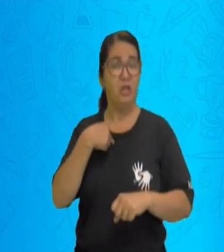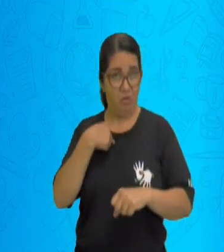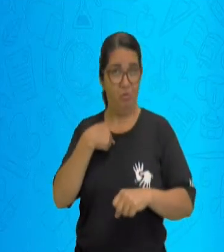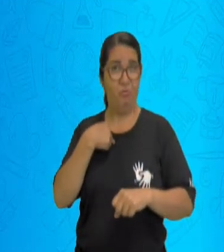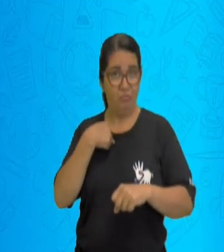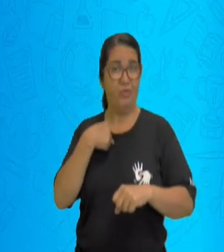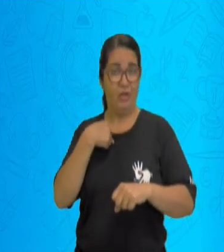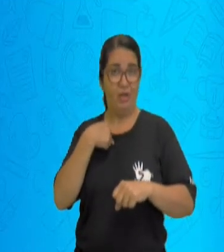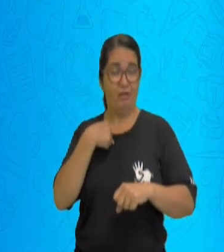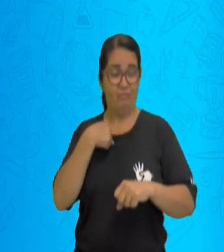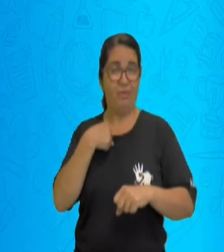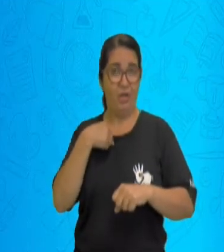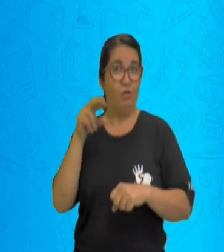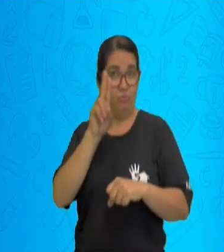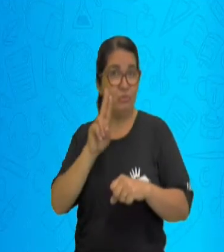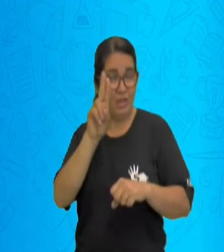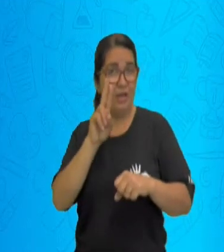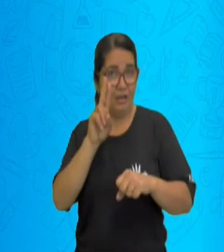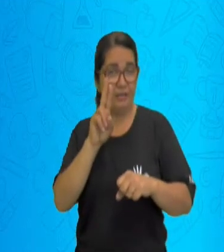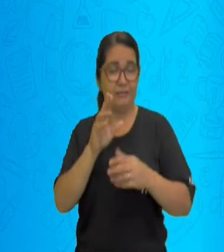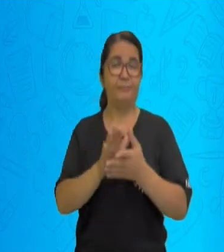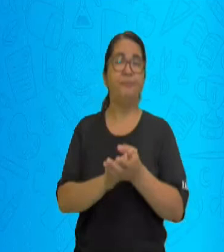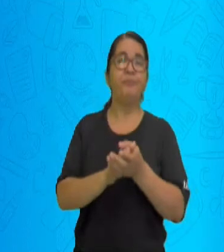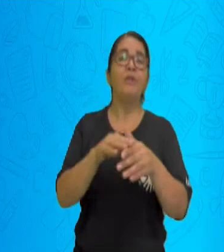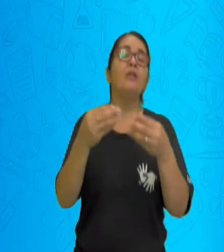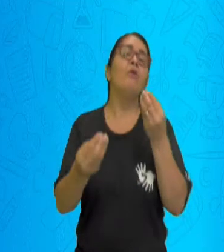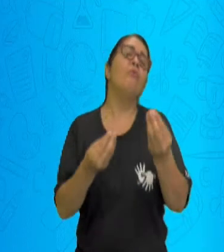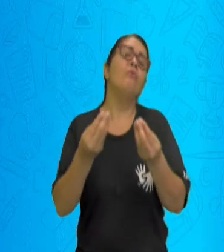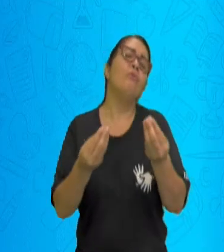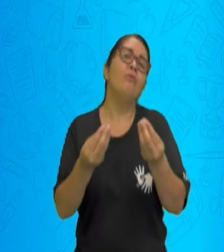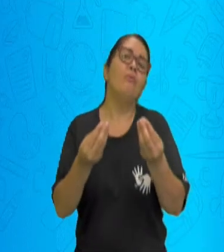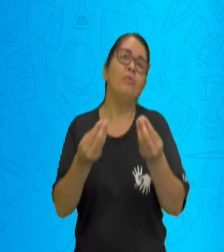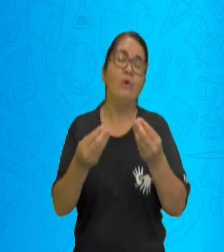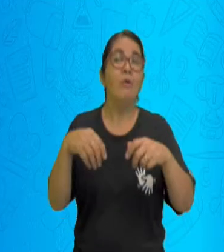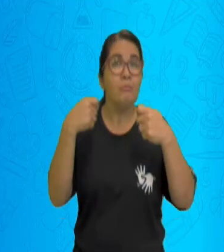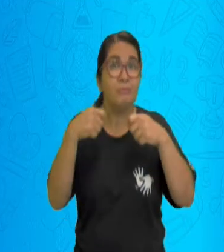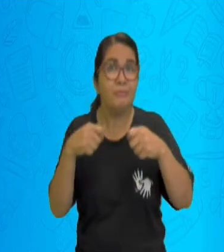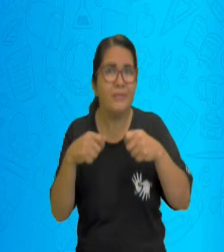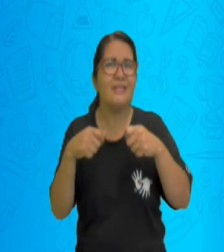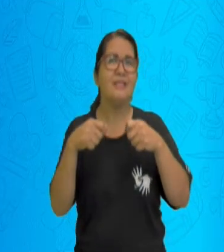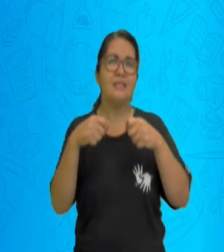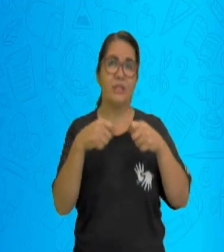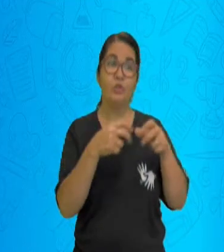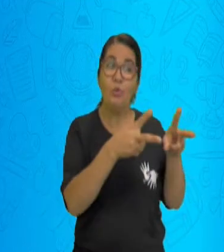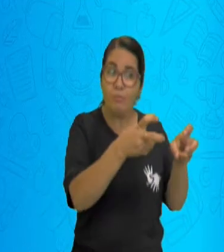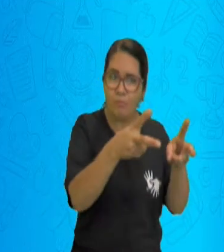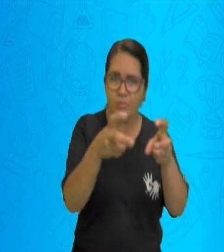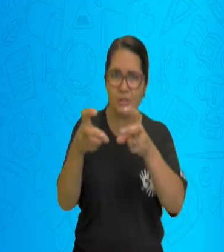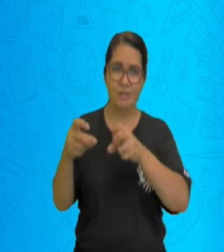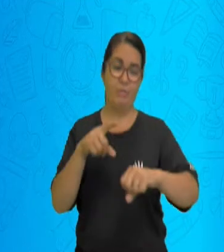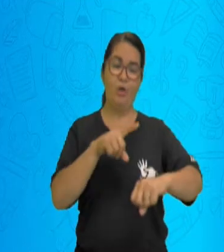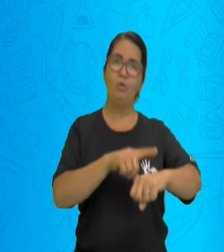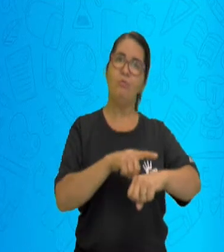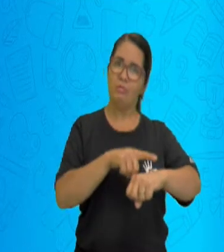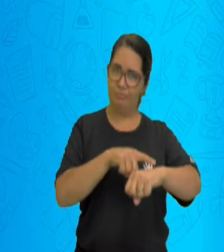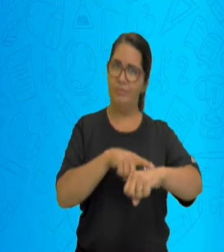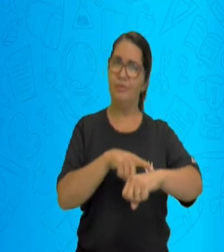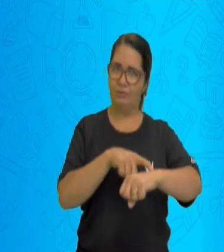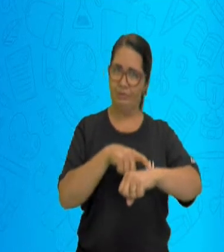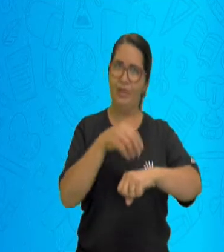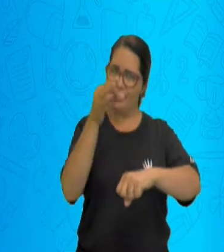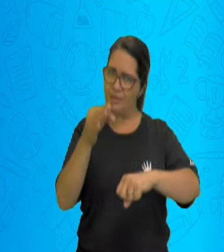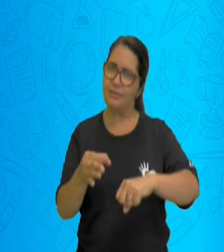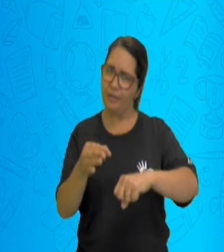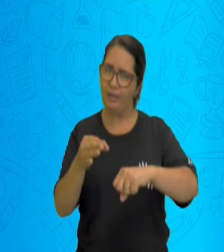Momentos onde a linguagem formal, então, é aplicada. Bem, já que eu preciso avaliar o momento, aqui teremos, então,